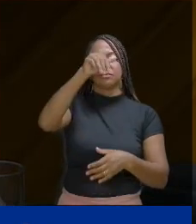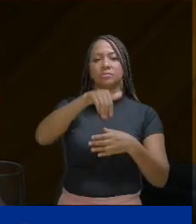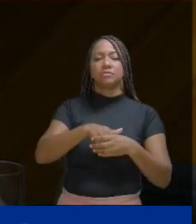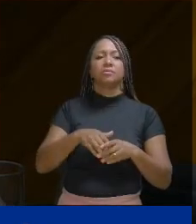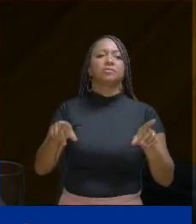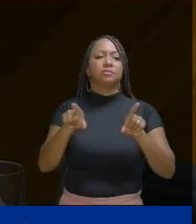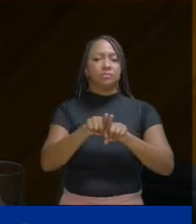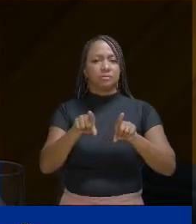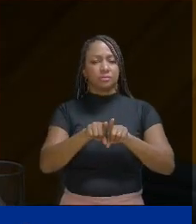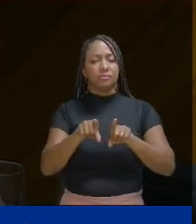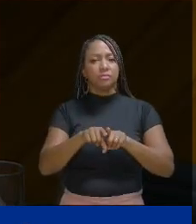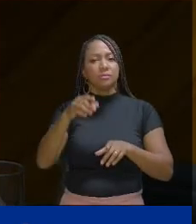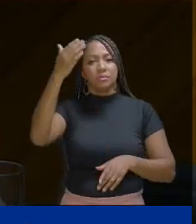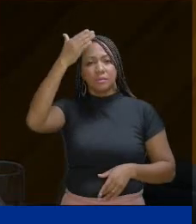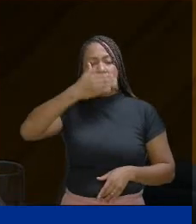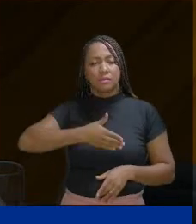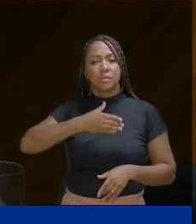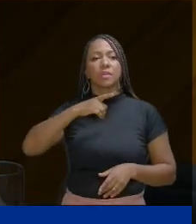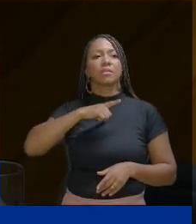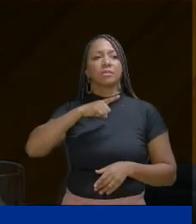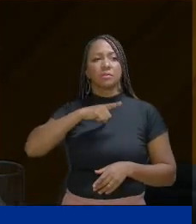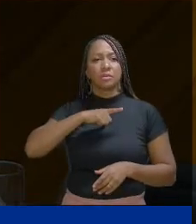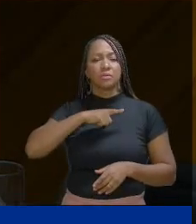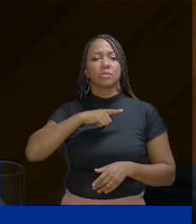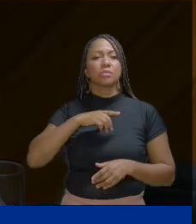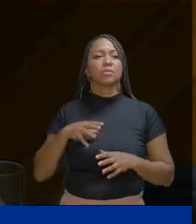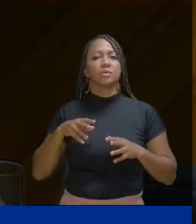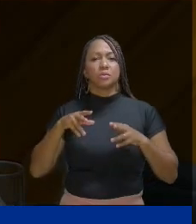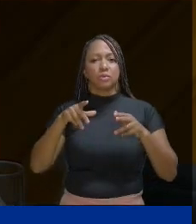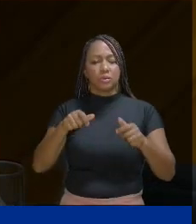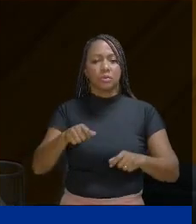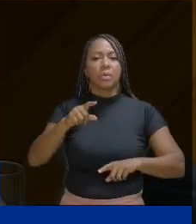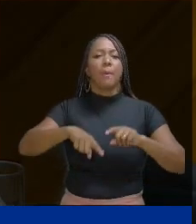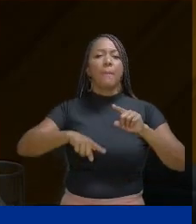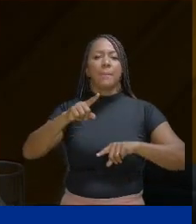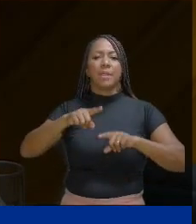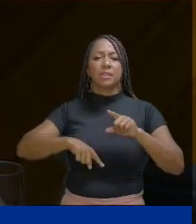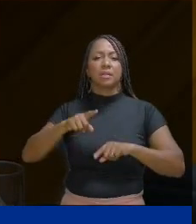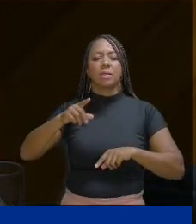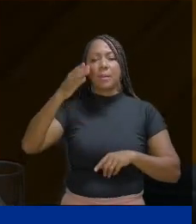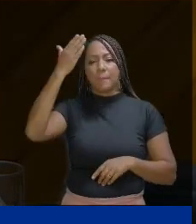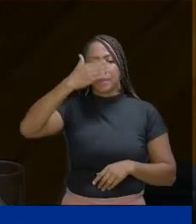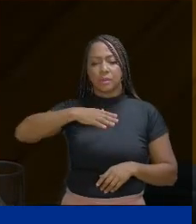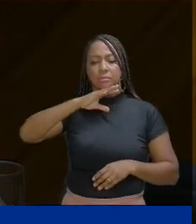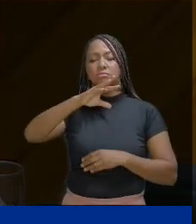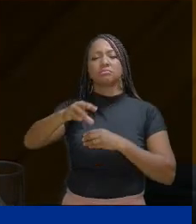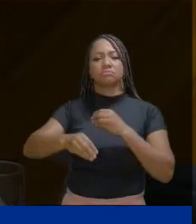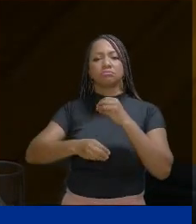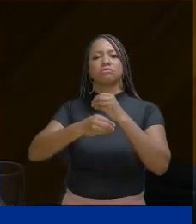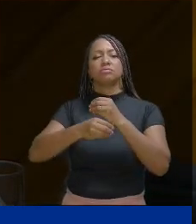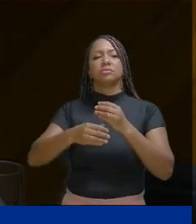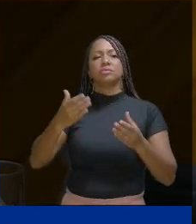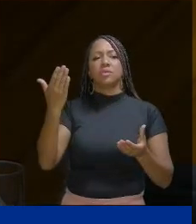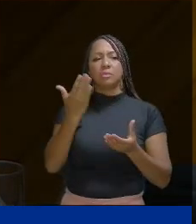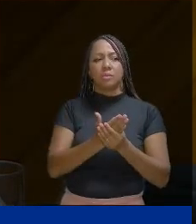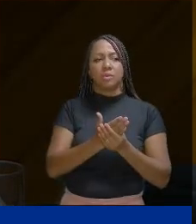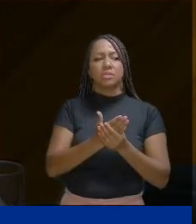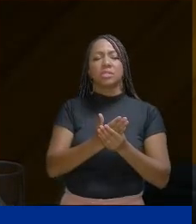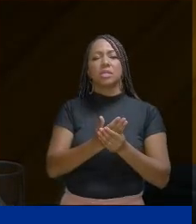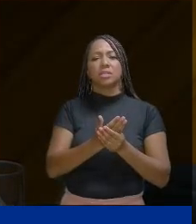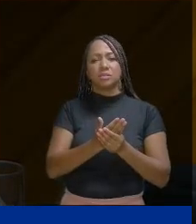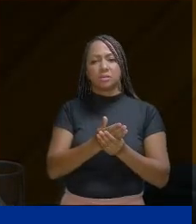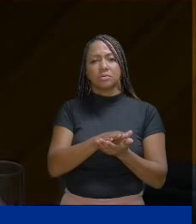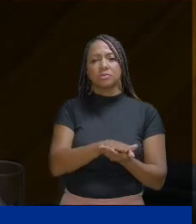também reafirmar a rigidez das provas, tendo em vista que todo o material probatório que foi juntado aos autos